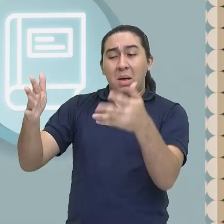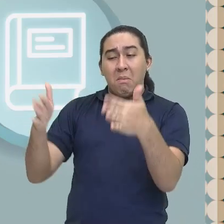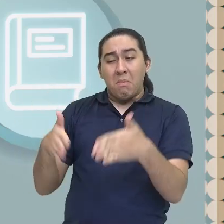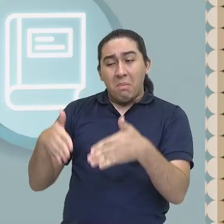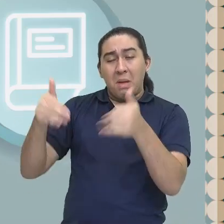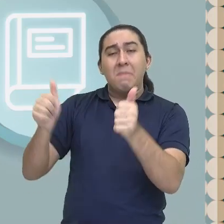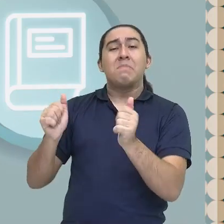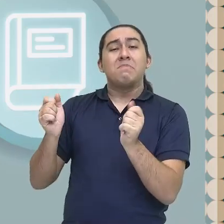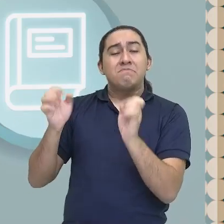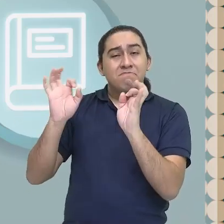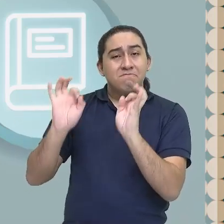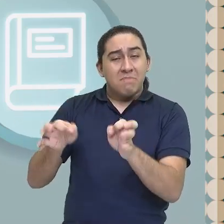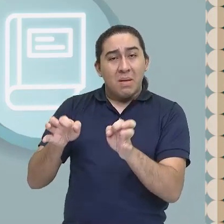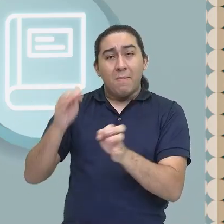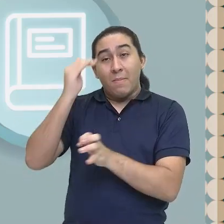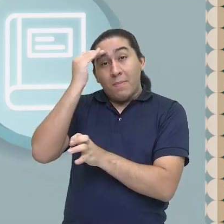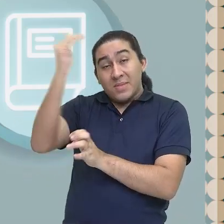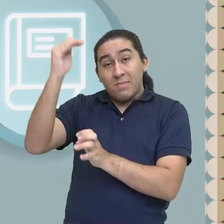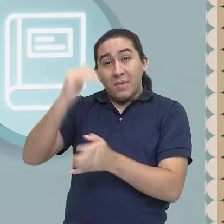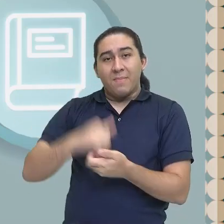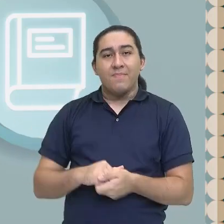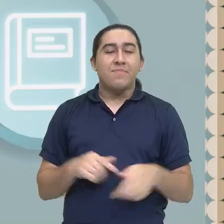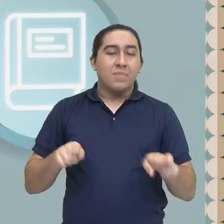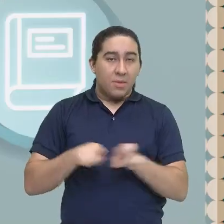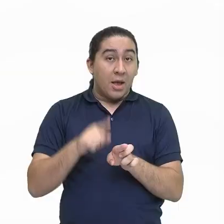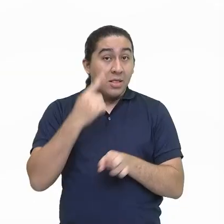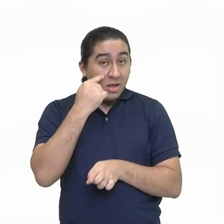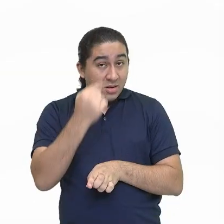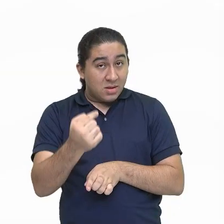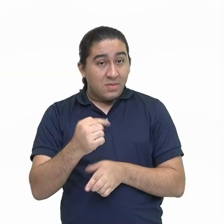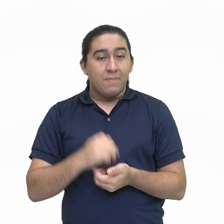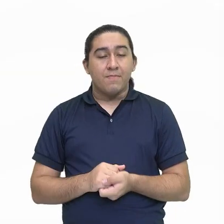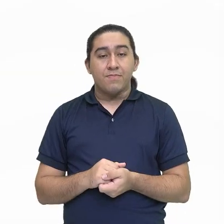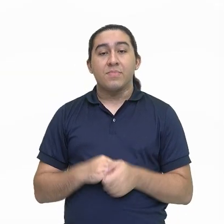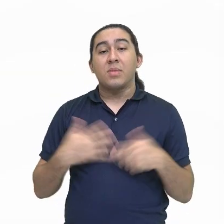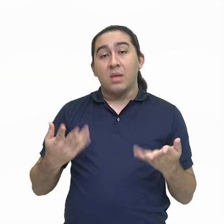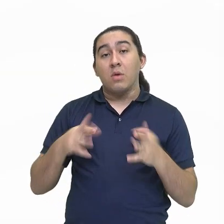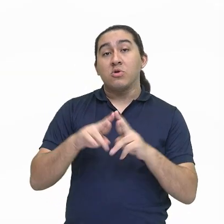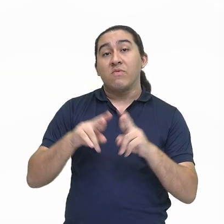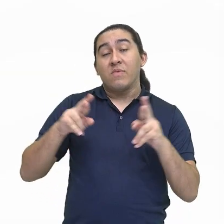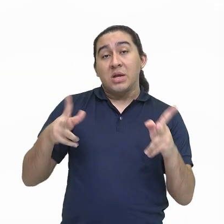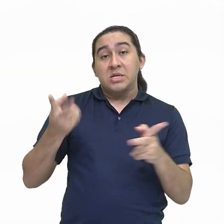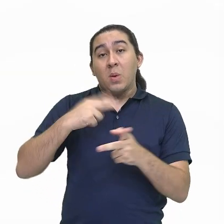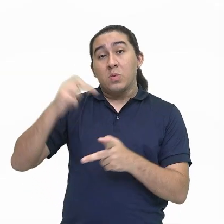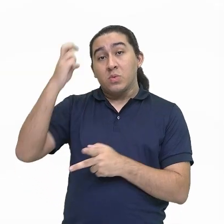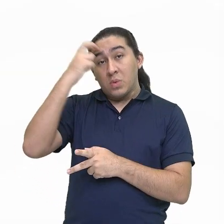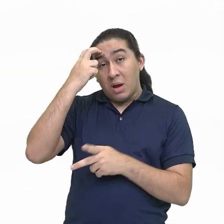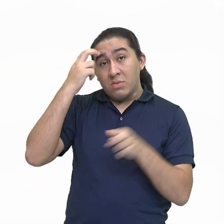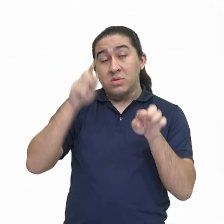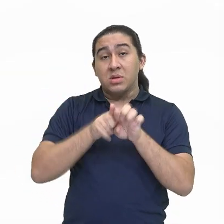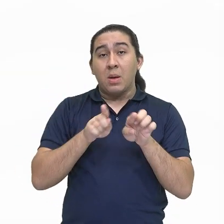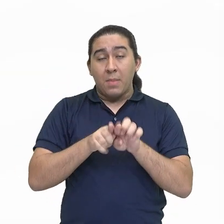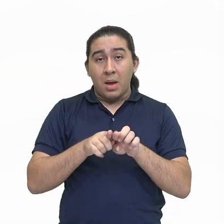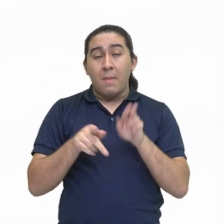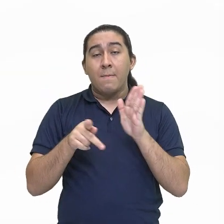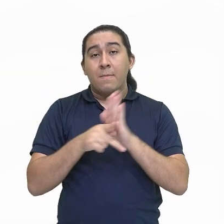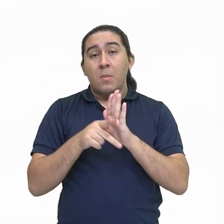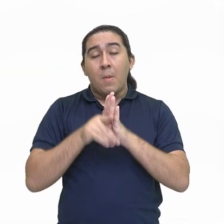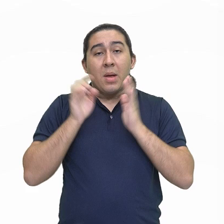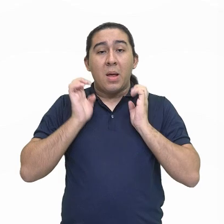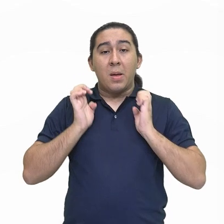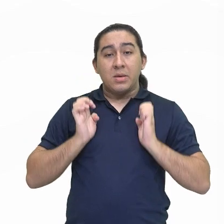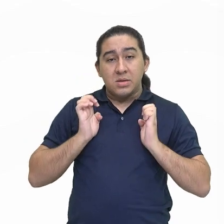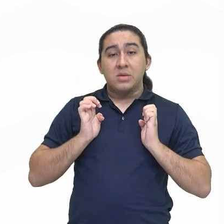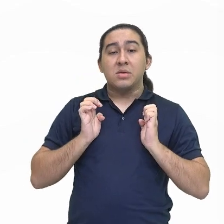bem interessante. Então, as influências culturais e étnicas que faz com que, né, a